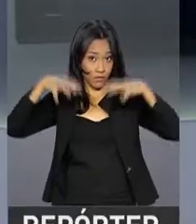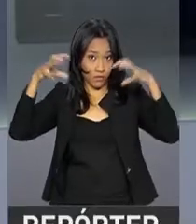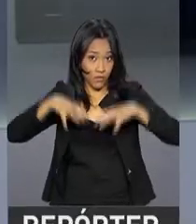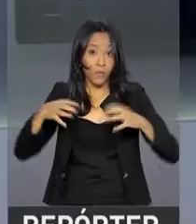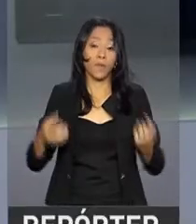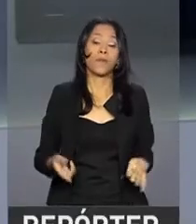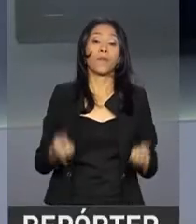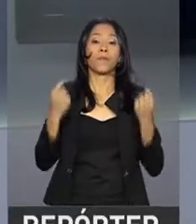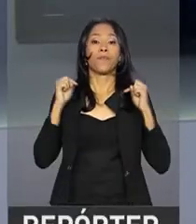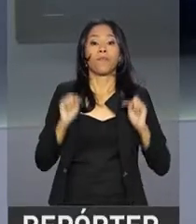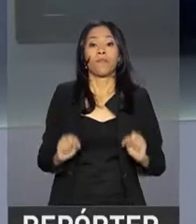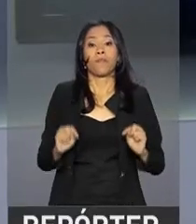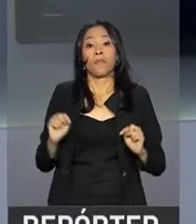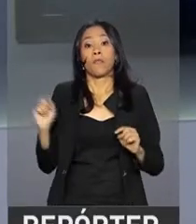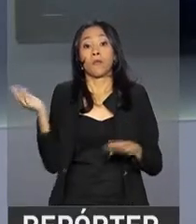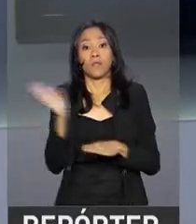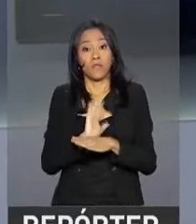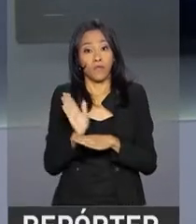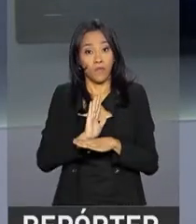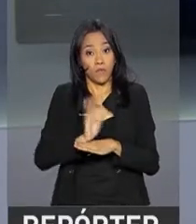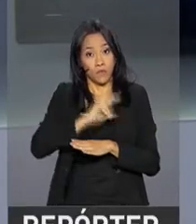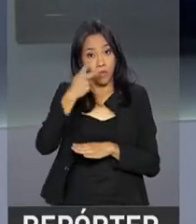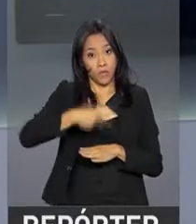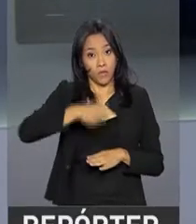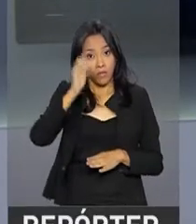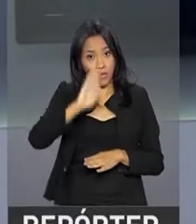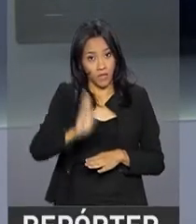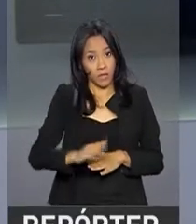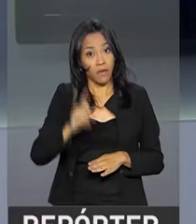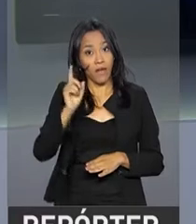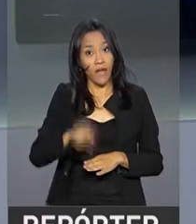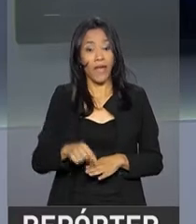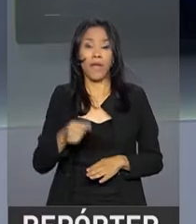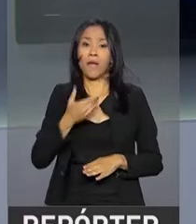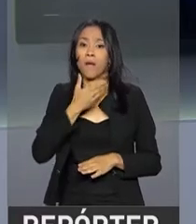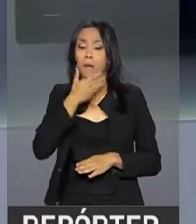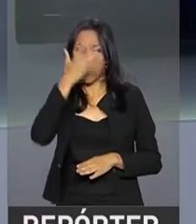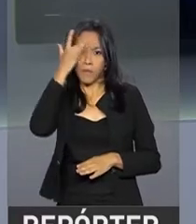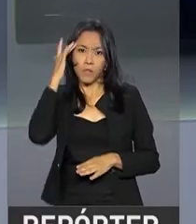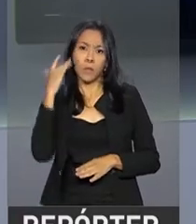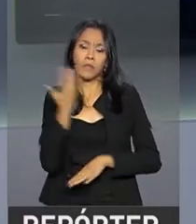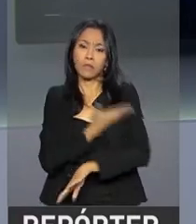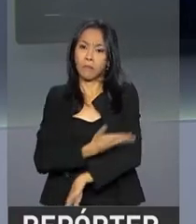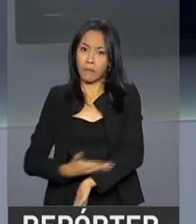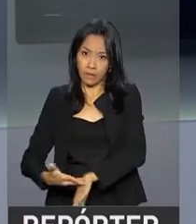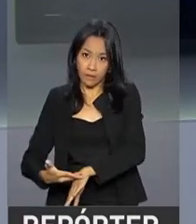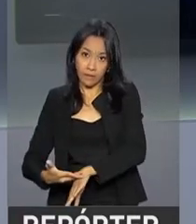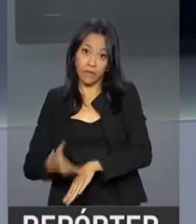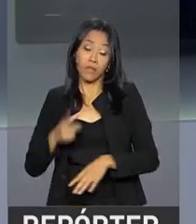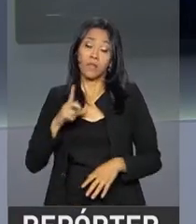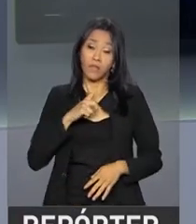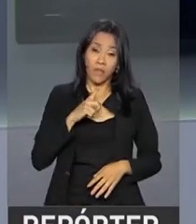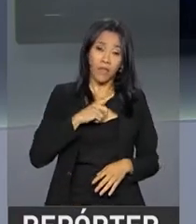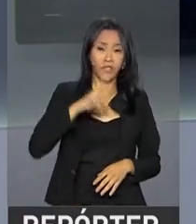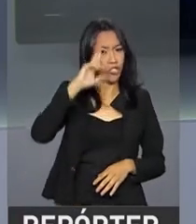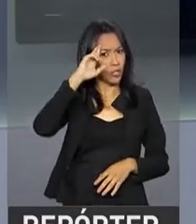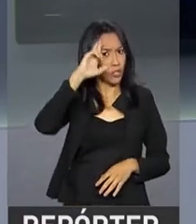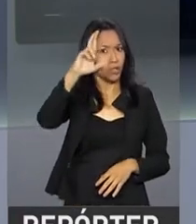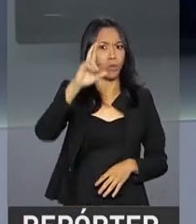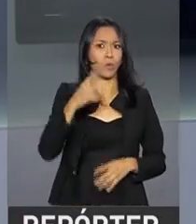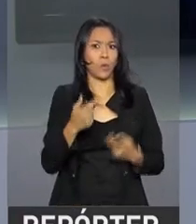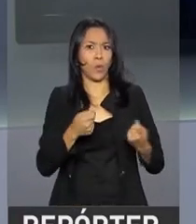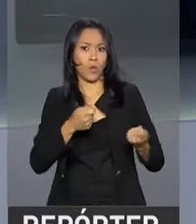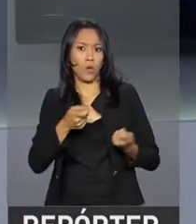os filmes brasileiros são dirigidos na maior parte das vezes por homens brancos ainda pequena participação de diretores e roteiristas